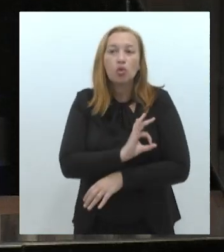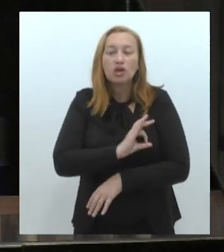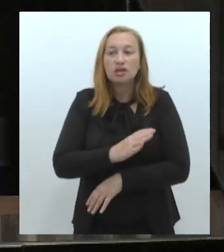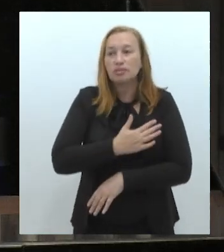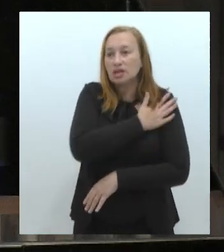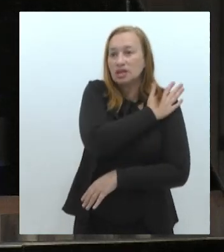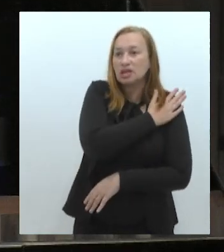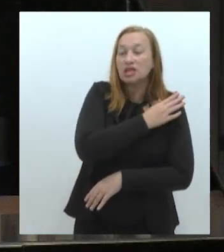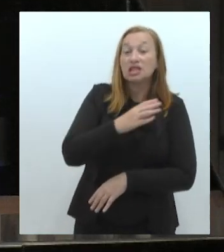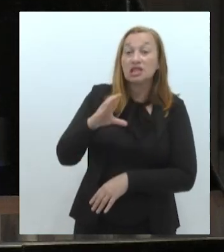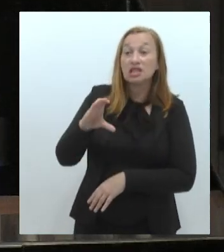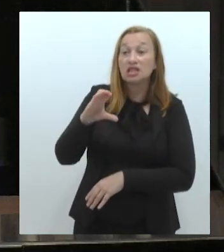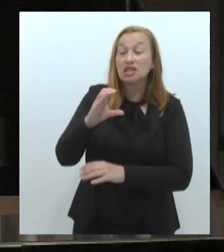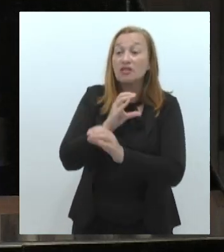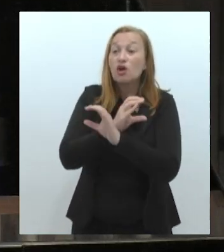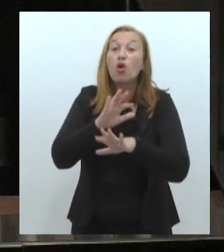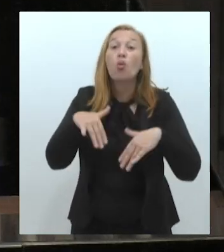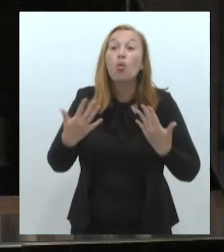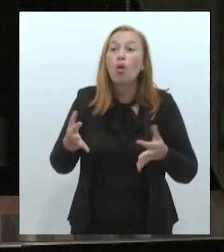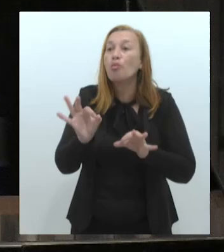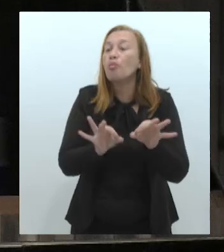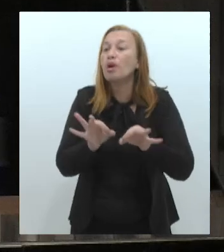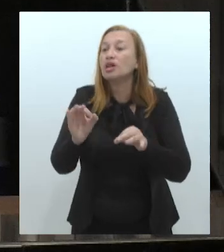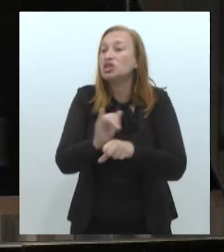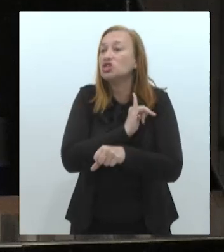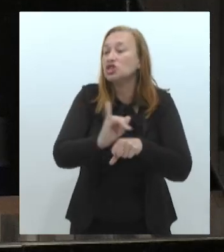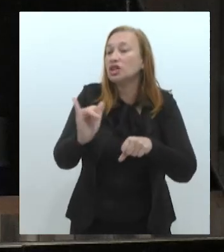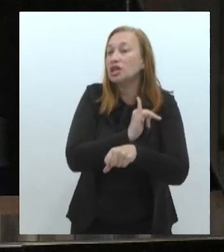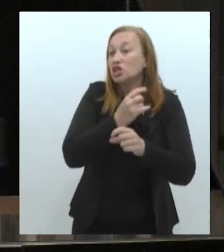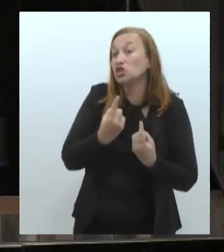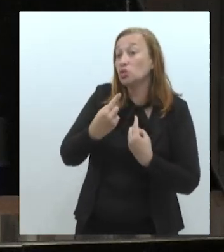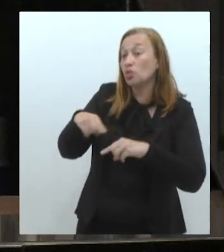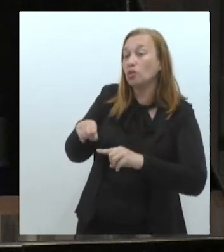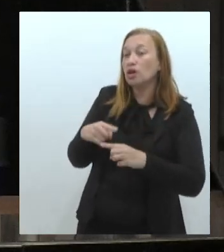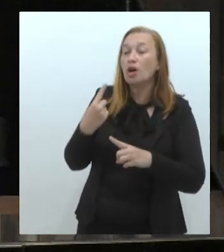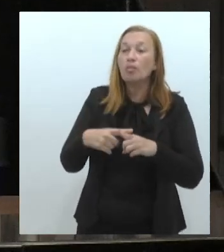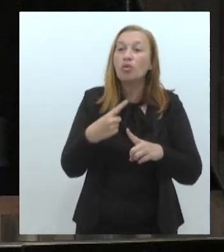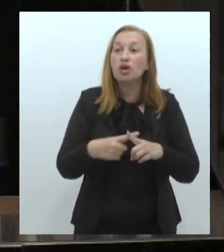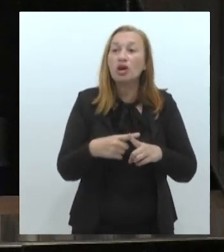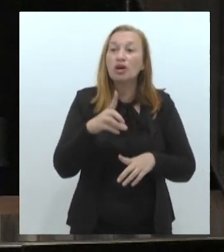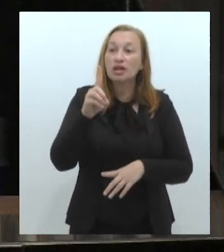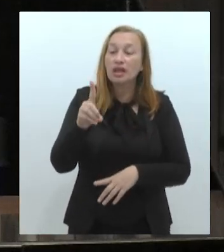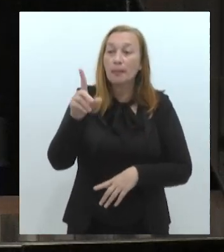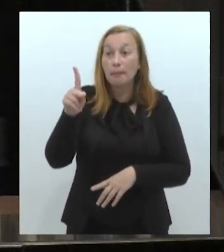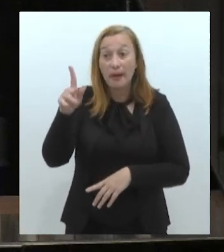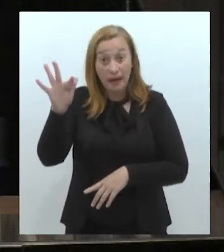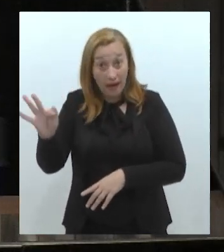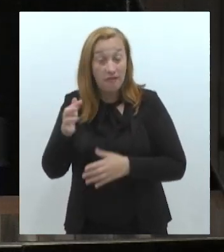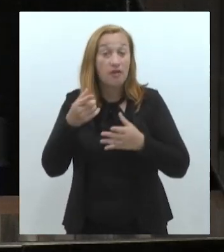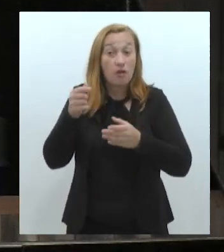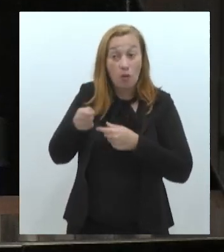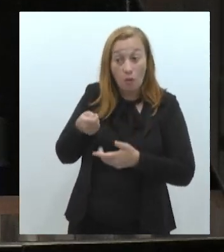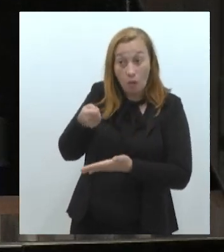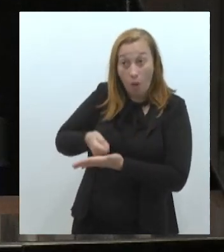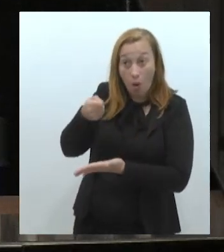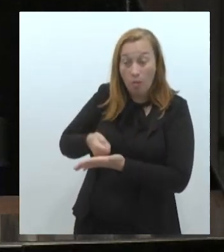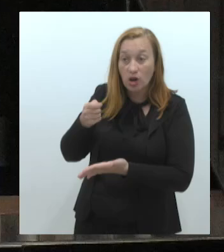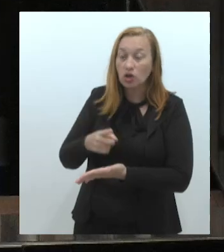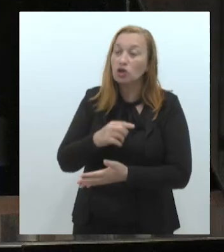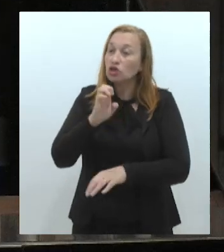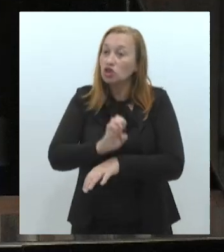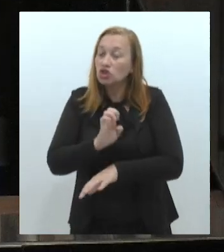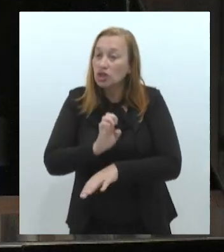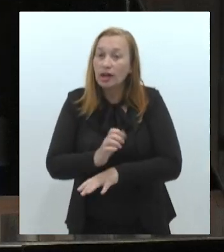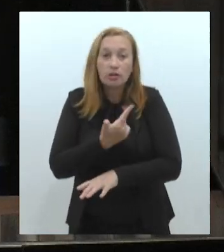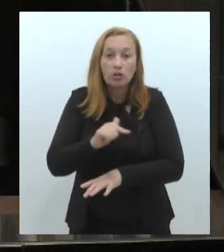militar, polícia civil, qual é o plano estratégico de enfrentamento, porque é isso que a DPF cobra. Hoje o nosso Estado não tem um